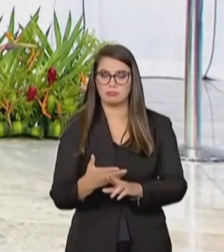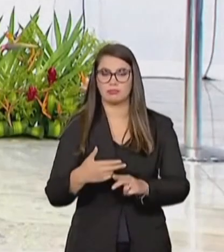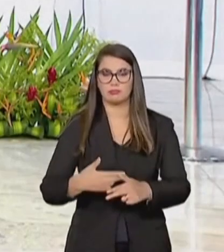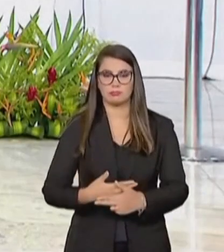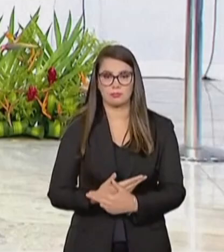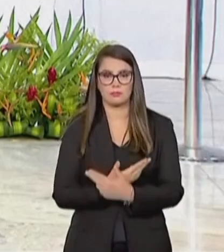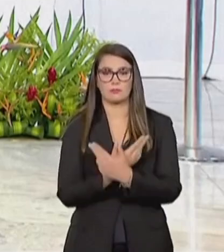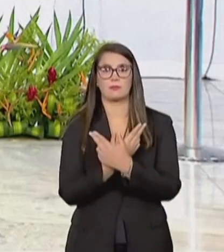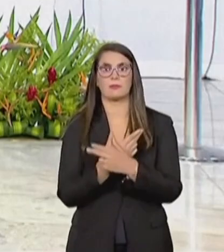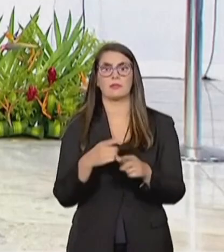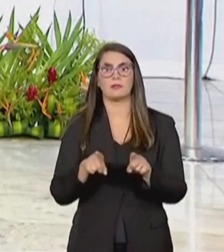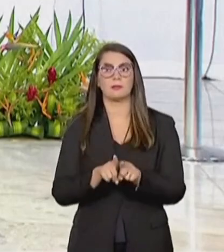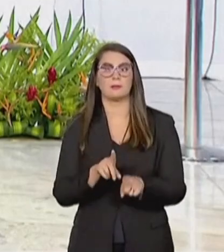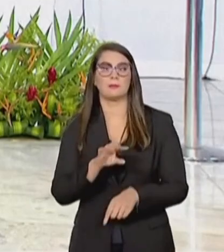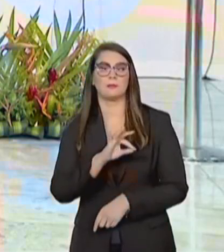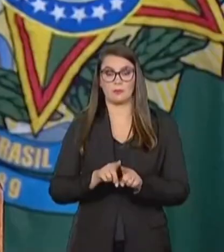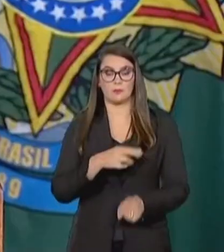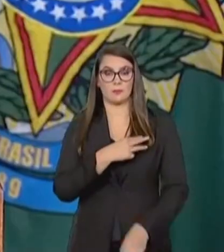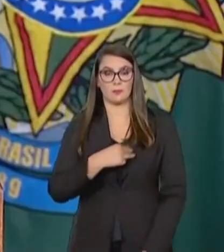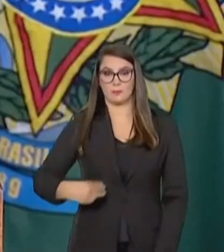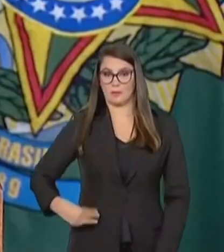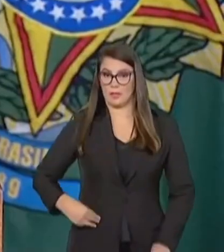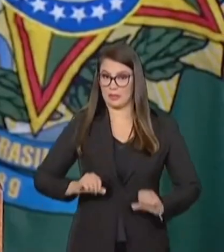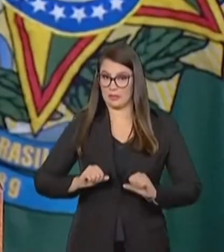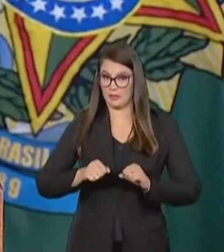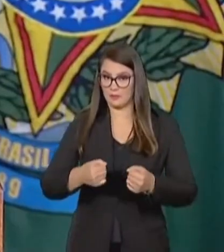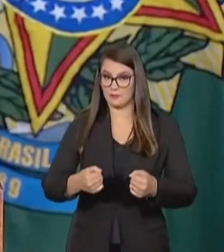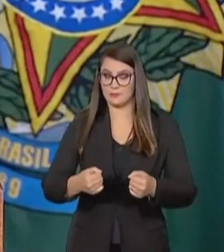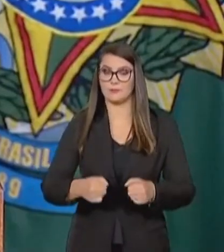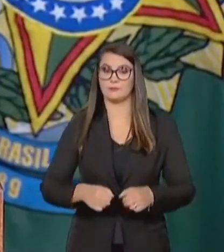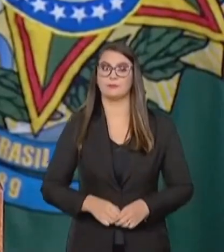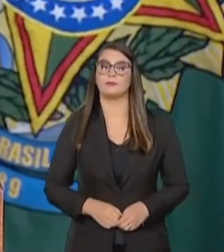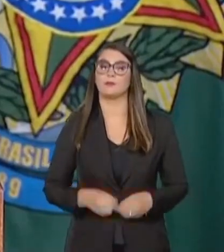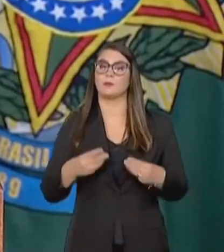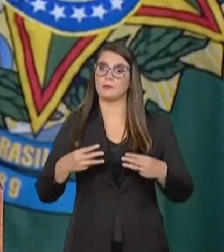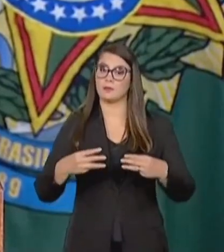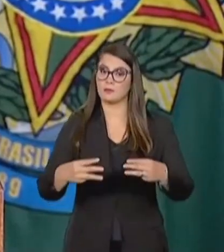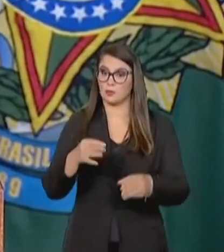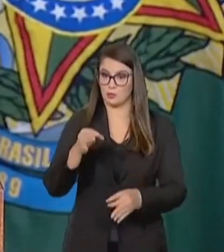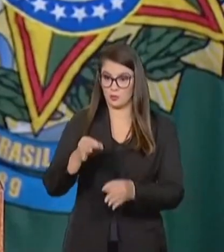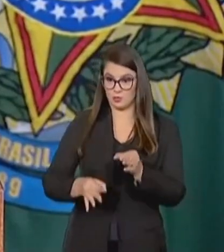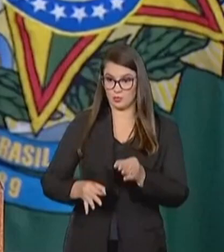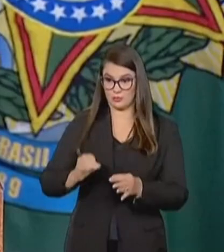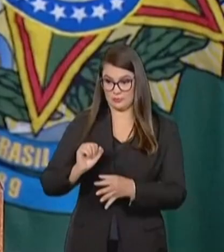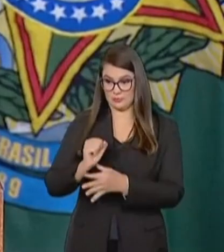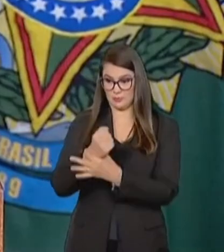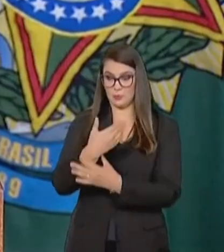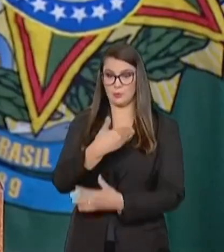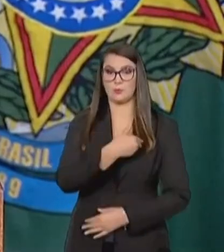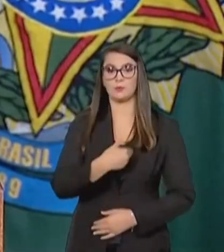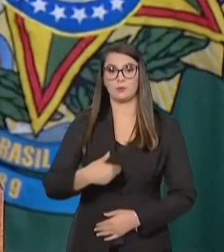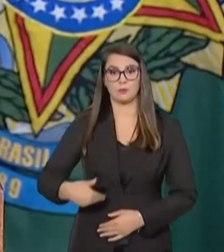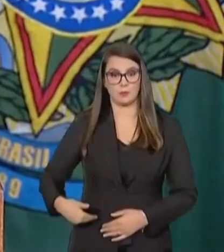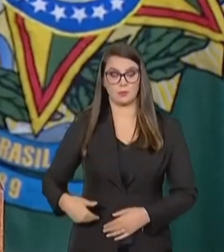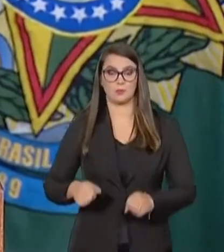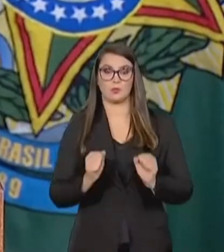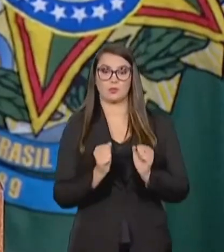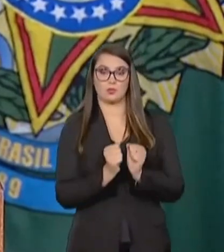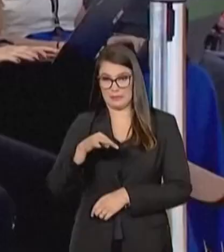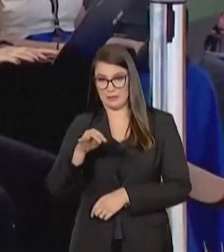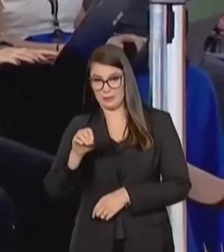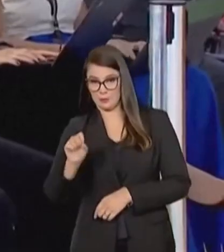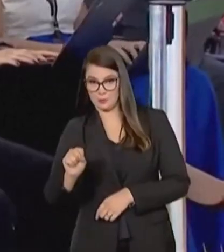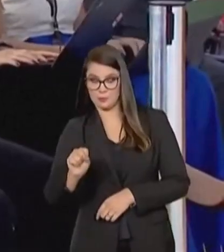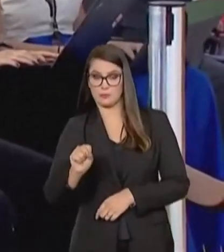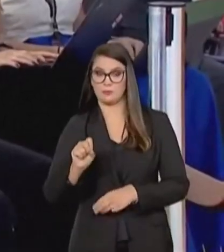goste da América do Sul Lula evitou declarar um apoio explícito a algum dos candidatos argentinos ainda que membros do governo